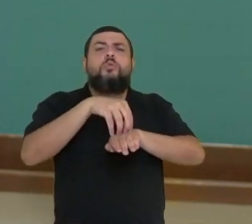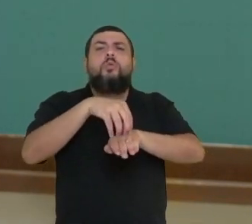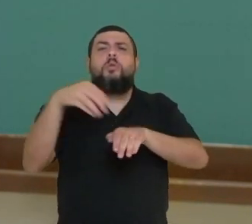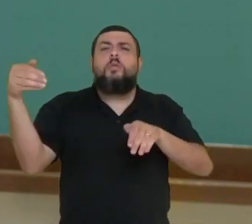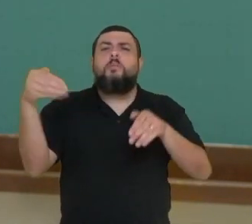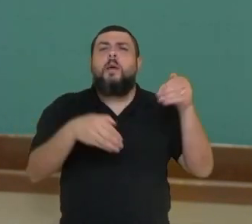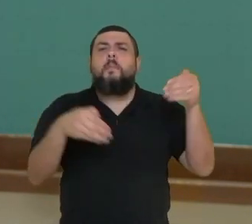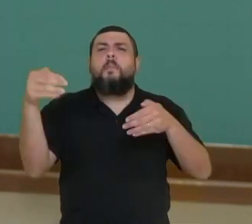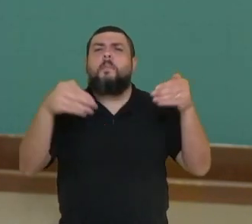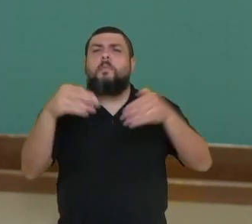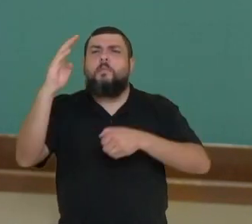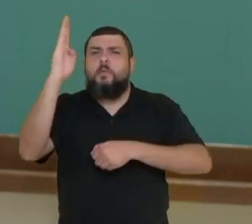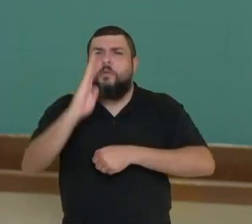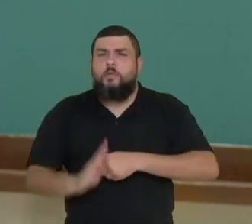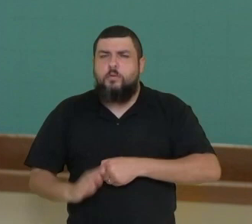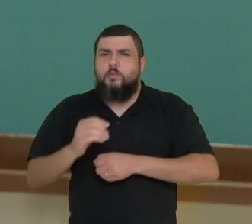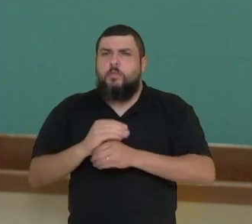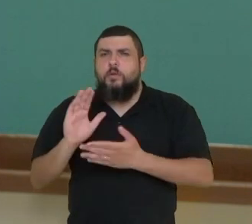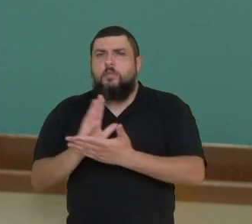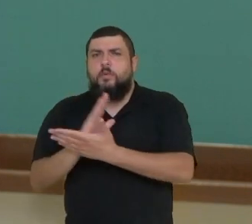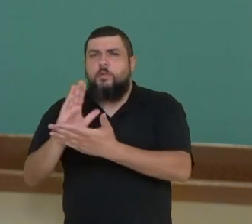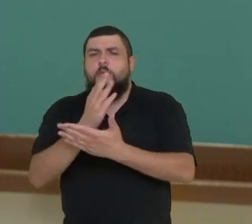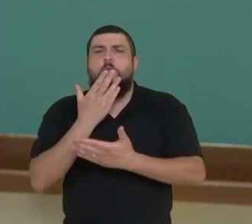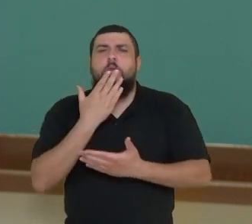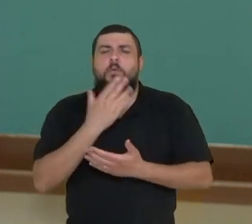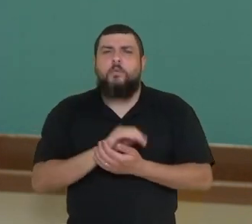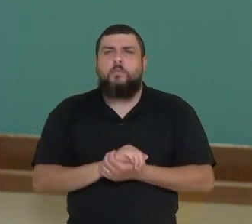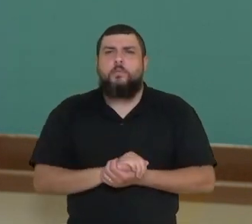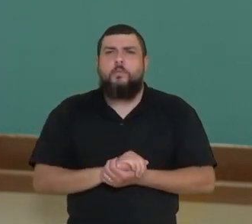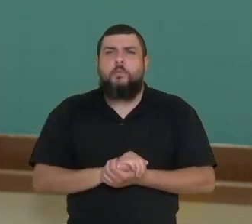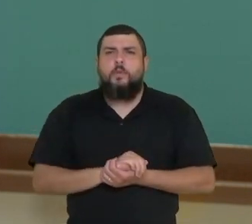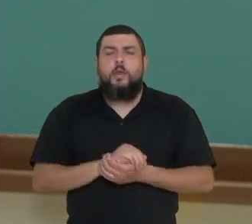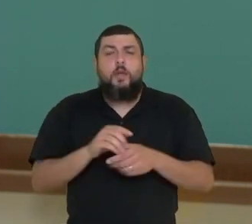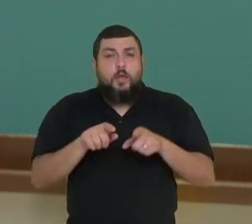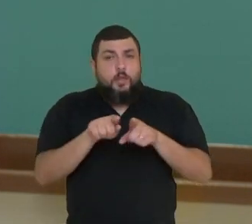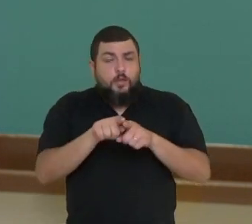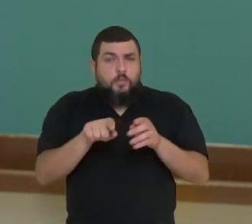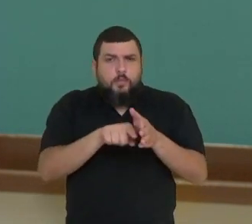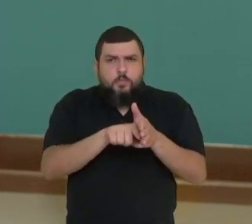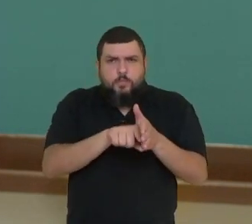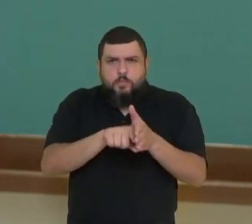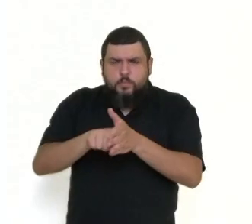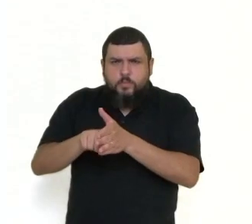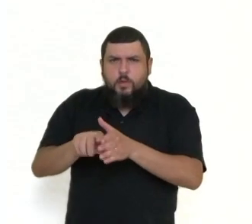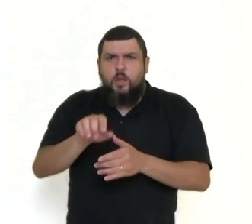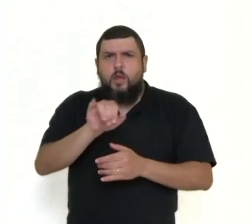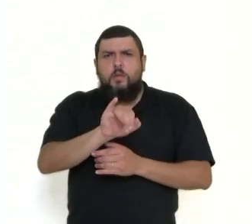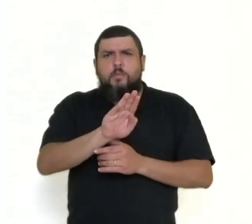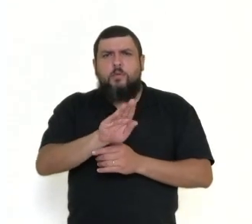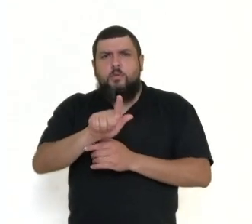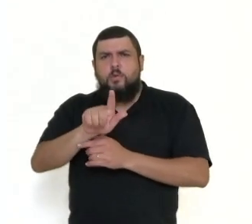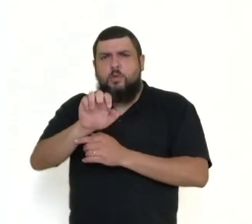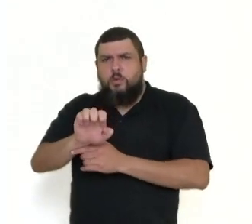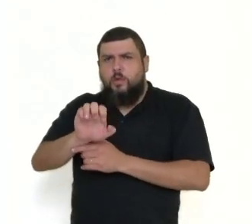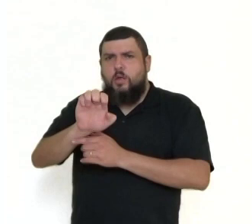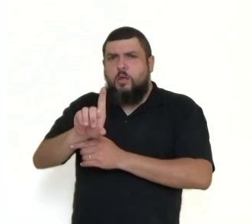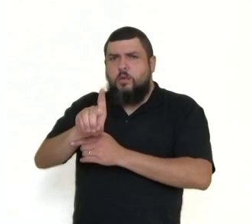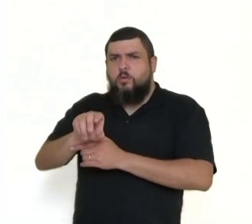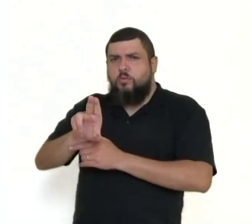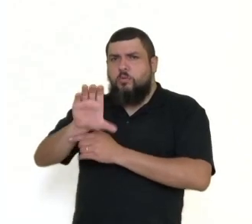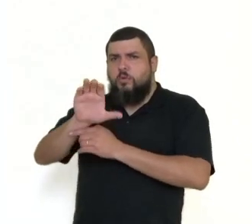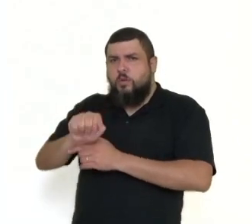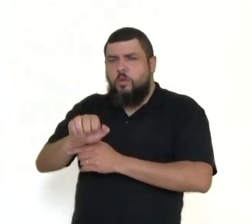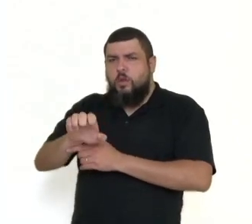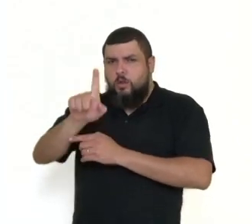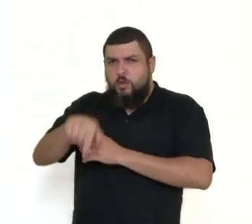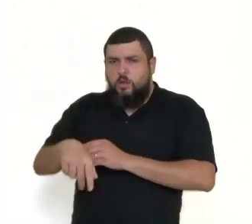os diferentes turistas. E um gráfico, por exemplo, do IBGE Educa, que você está disponível no IBGE Indígenas,